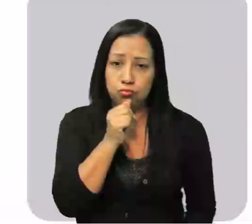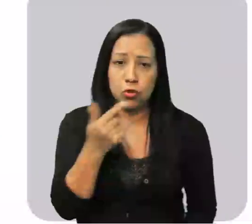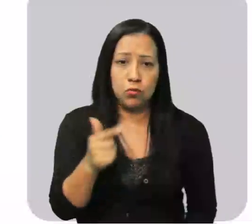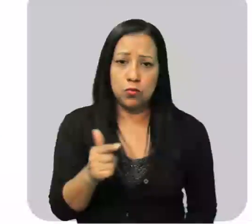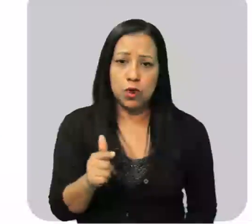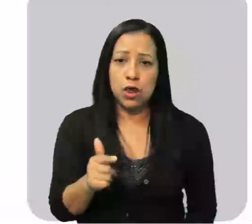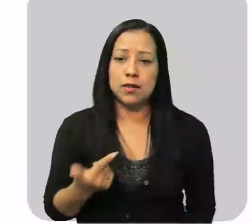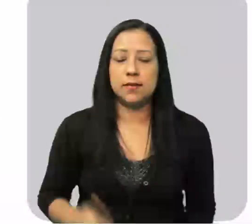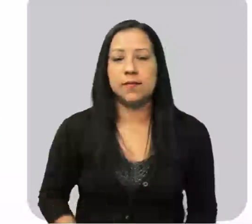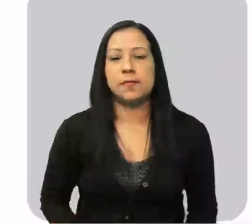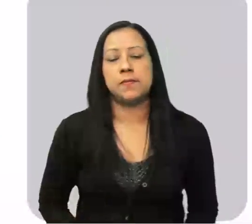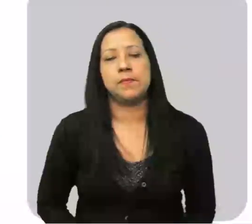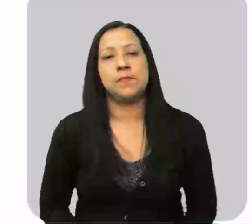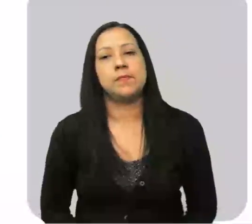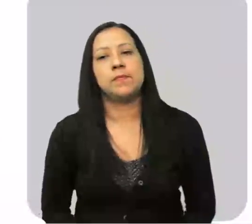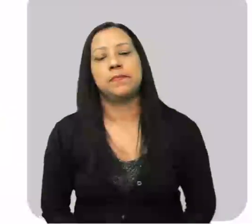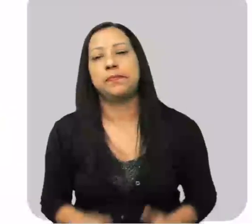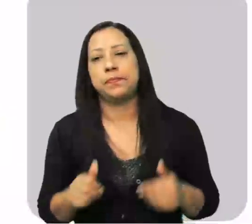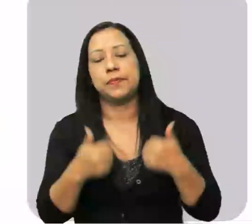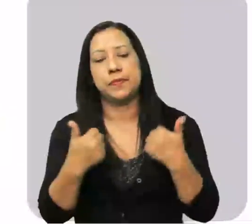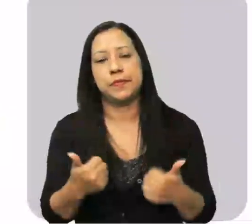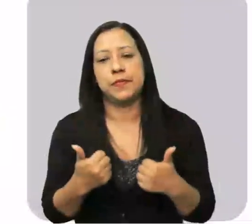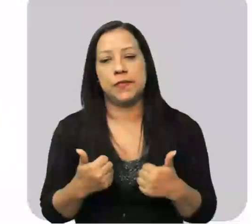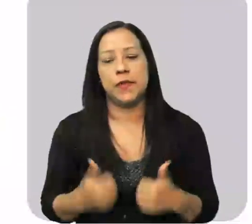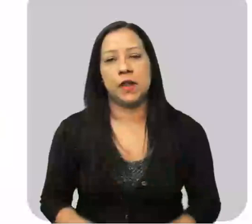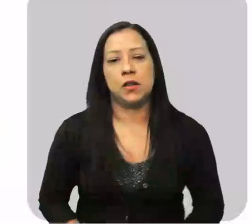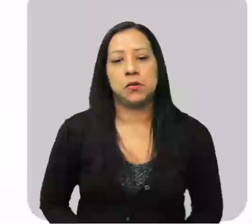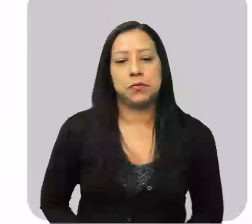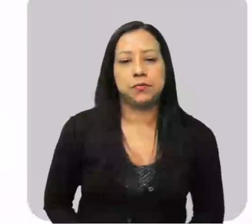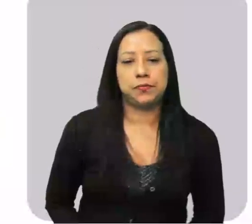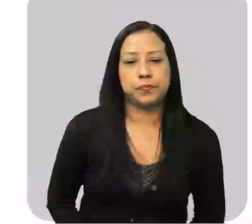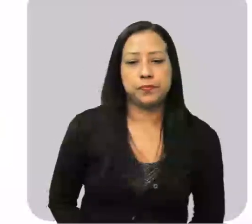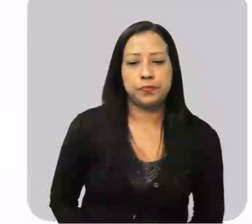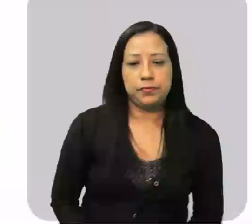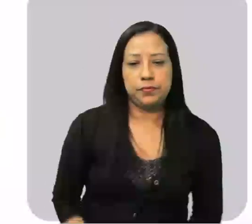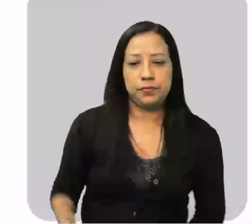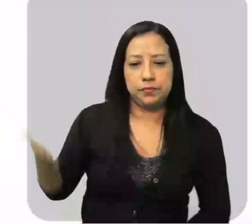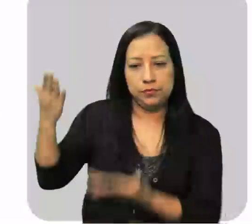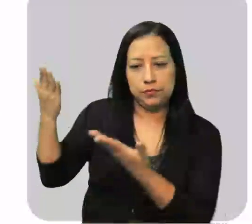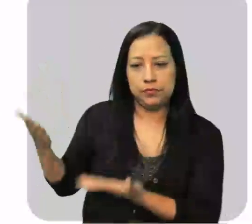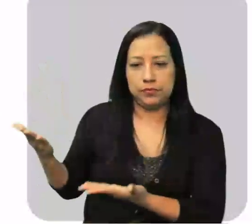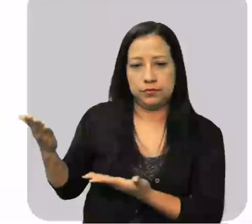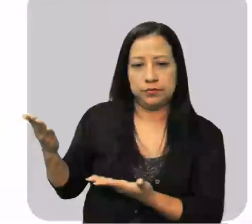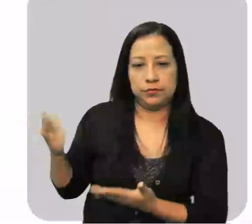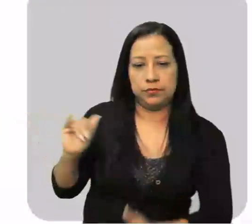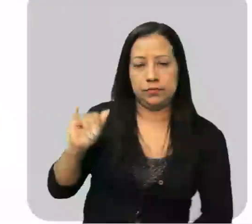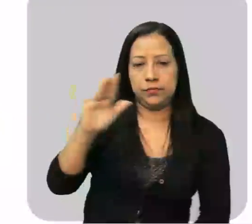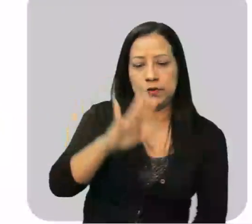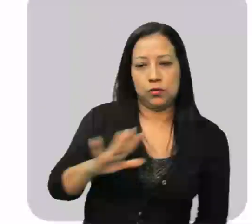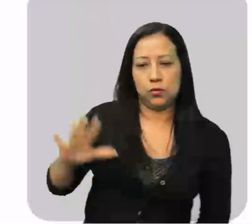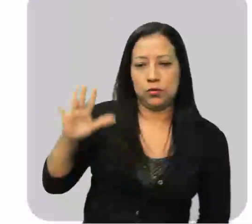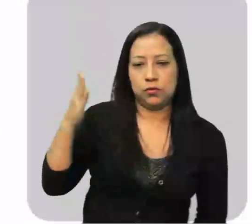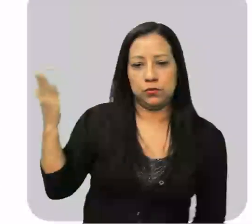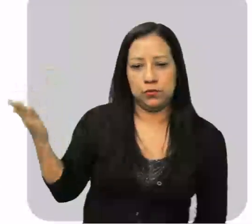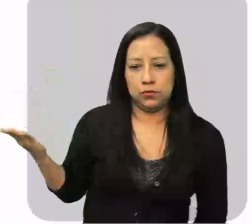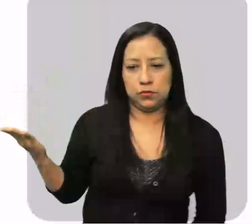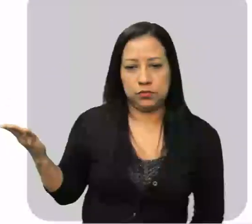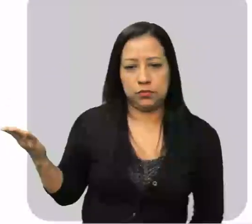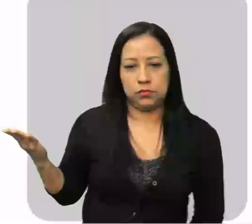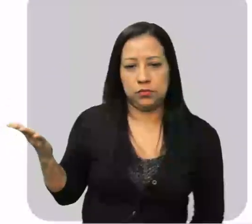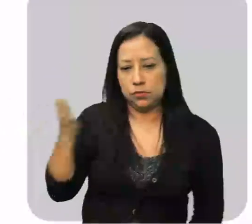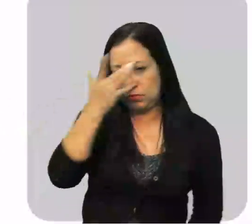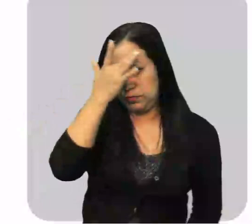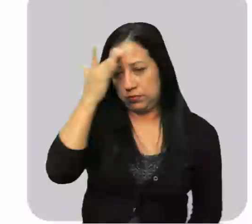remuneração inadequada, né, para satisfazer suas necessidades básicas. Beleza? E